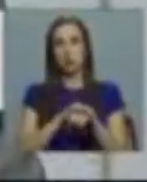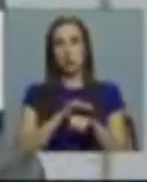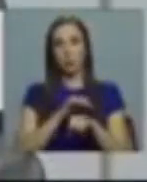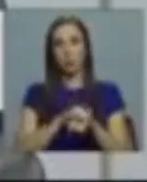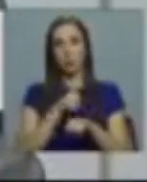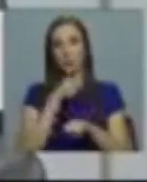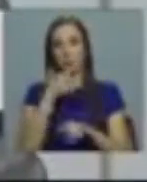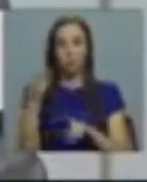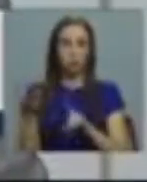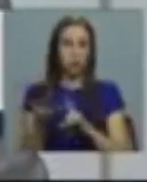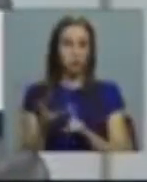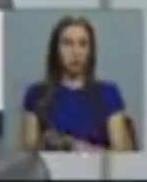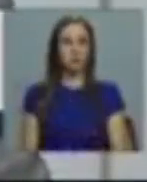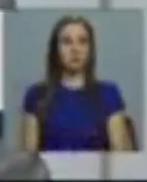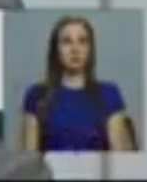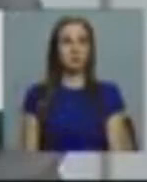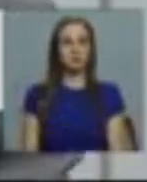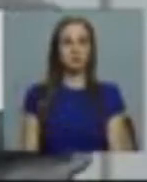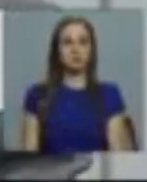decisão condenatória.